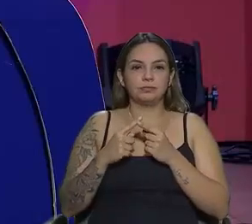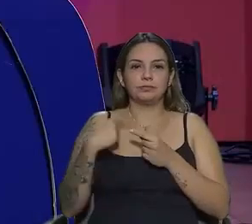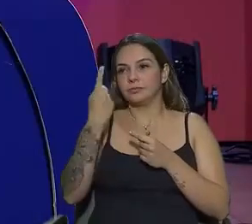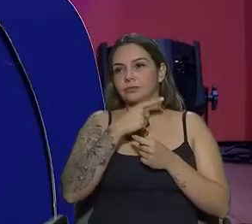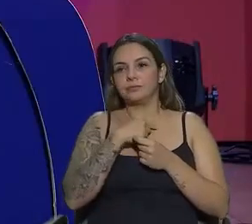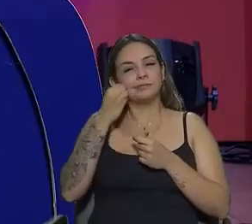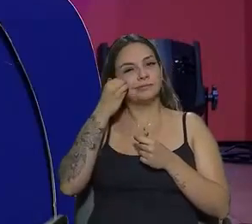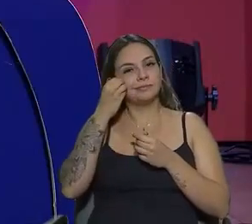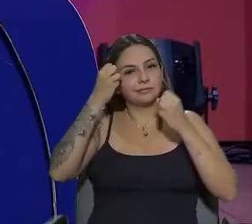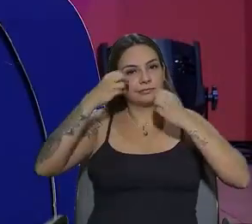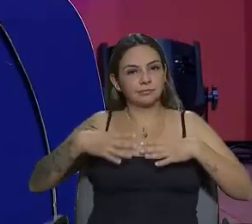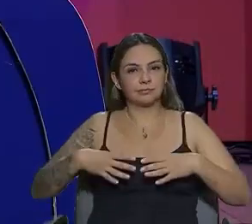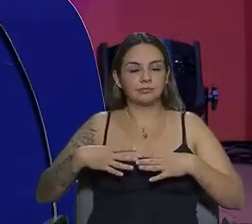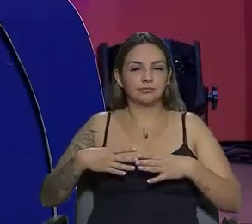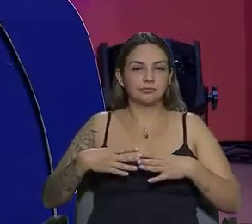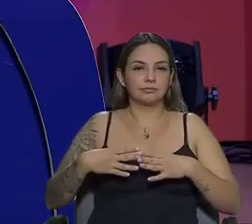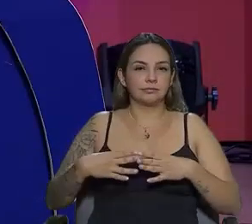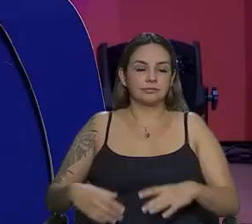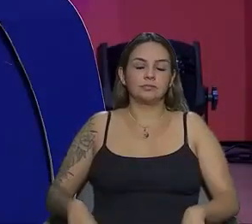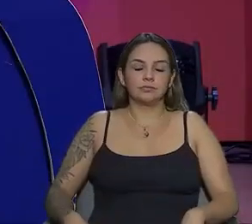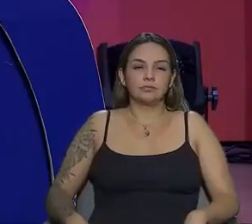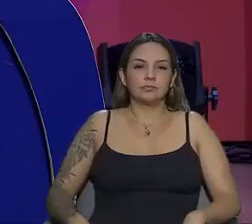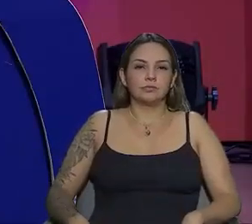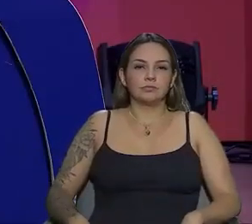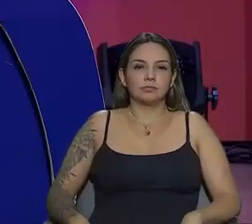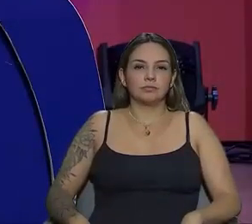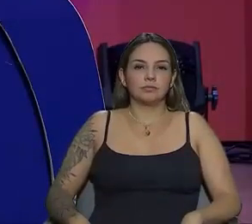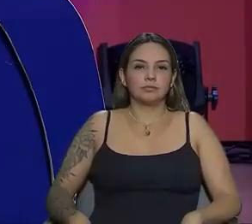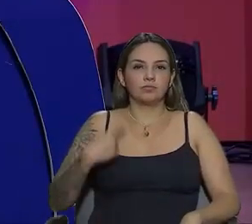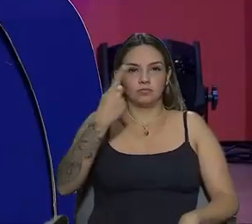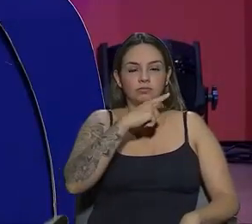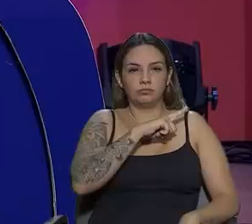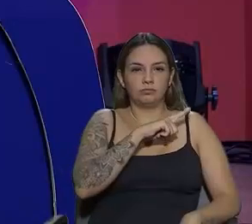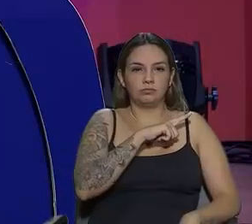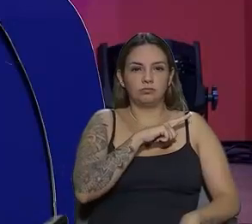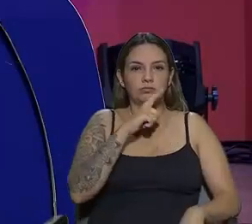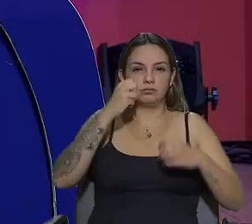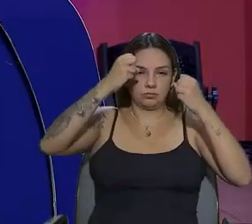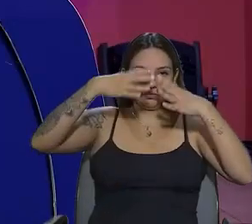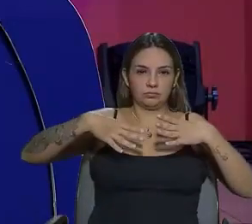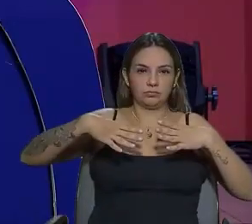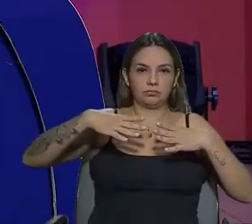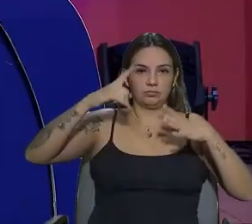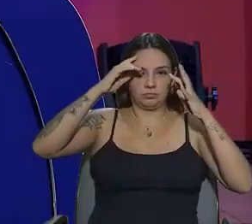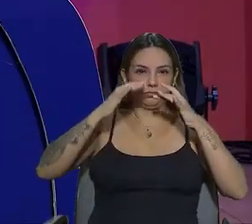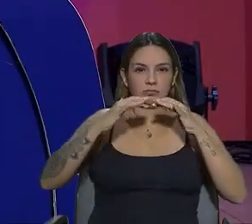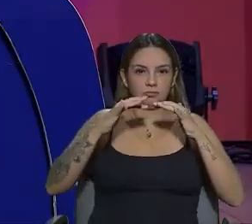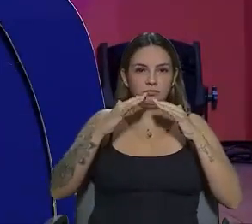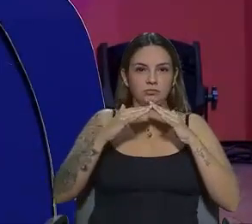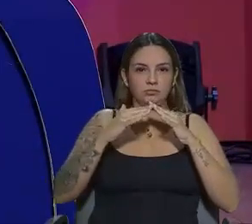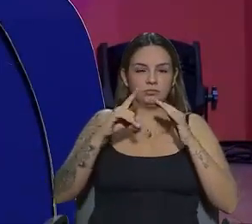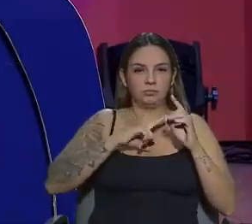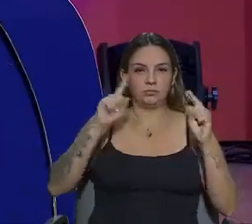a gente tenta explicar o que é, mas é algo da ordem do misterioso, né? Por mais que a gente tenha explicações da neurociência, dizer